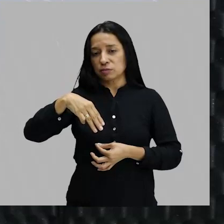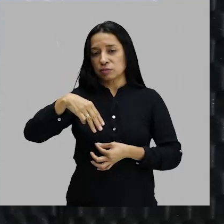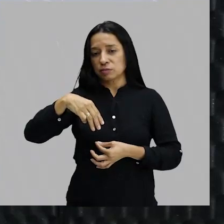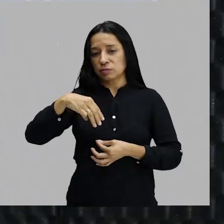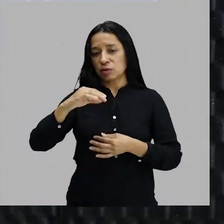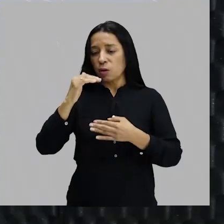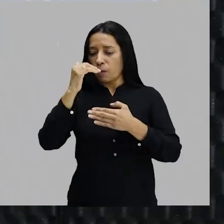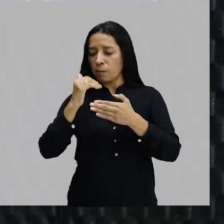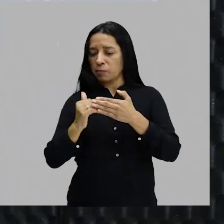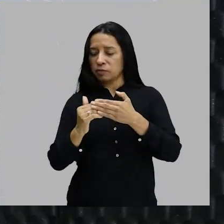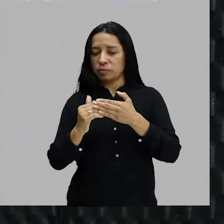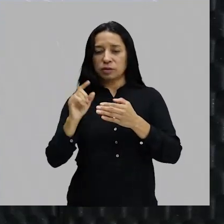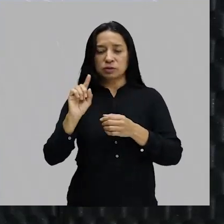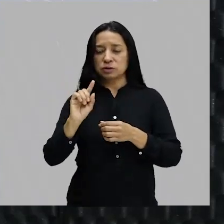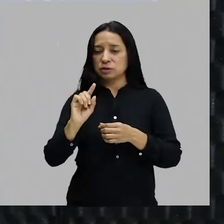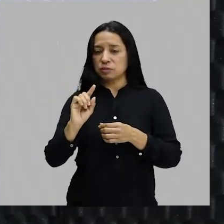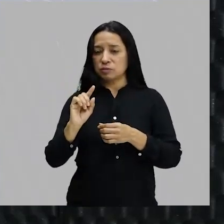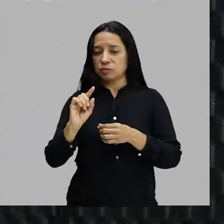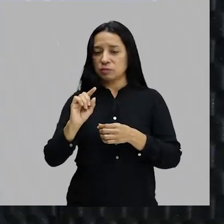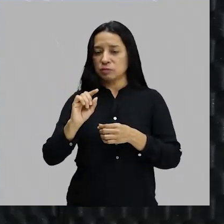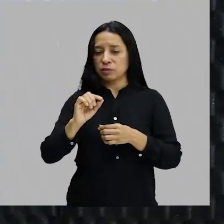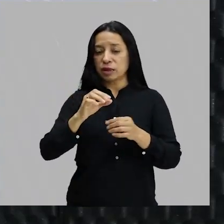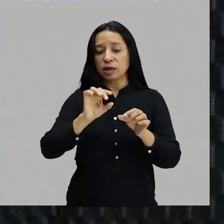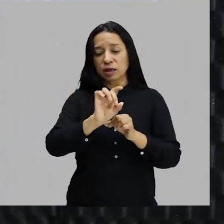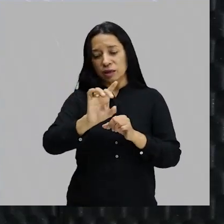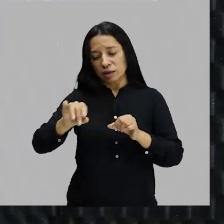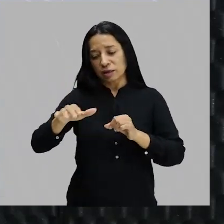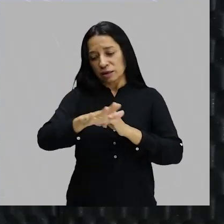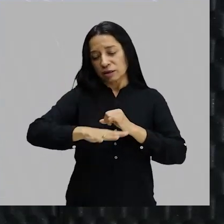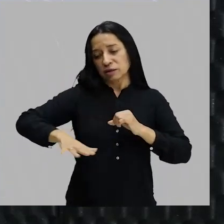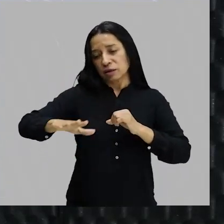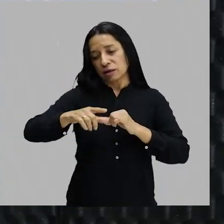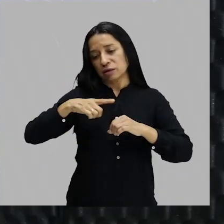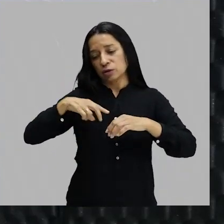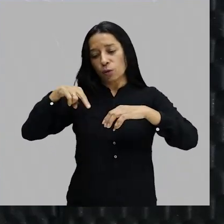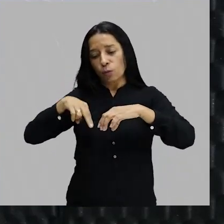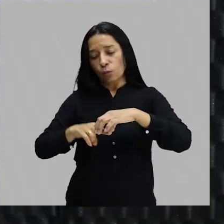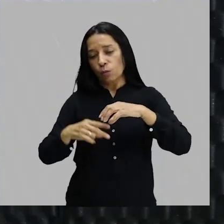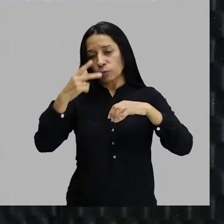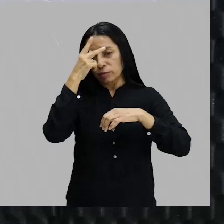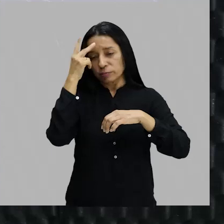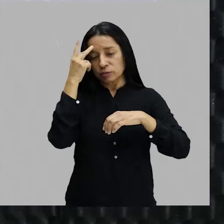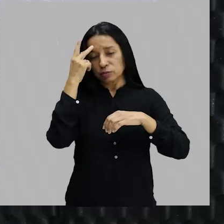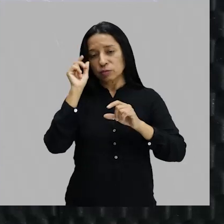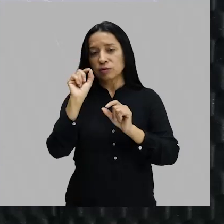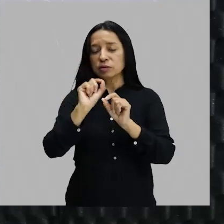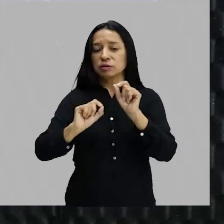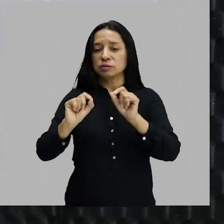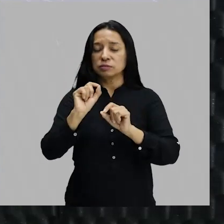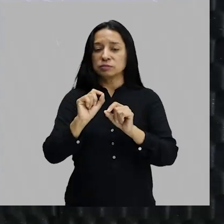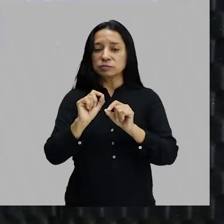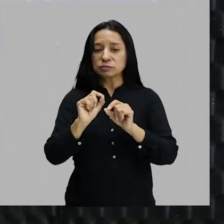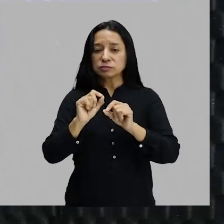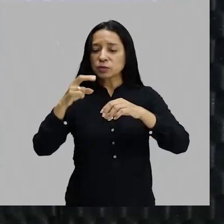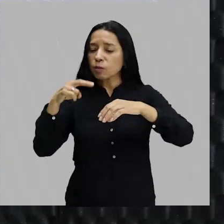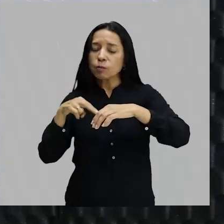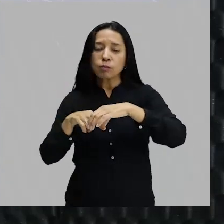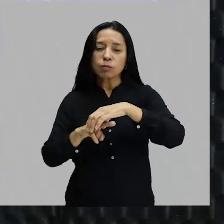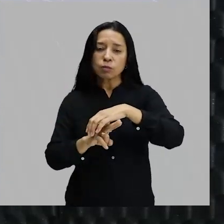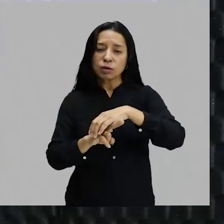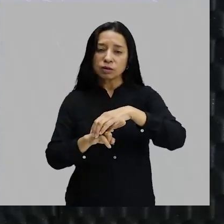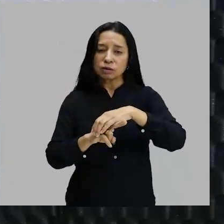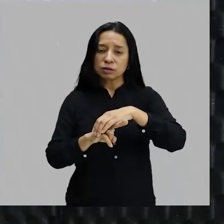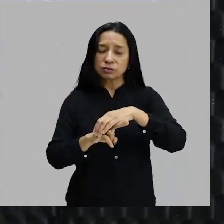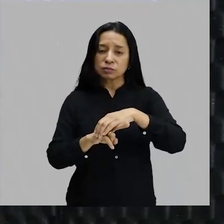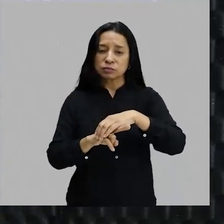mais baixo. E em cada área dessa aqui era colocado um corpo de uma pessoa, né, que era guardado, por